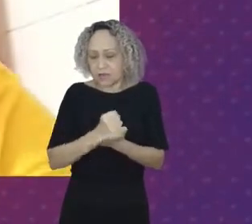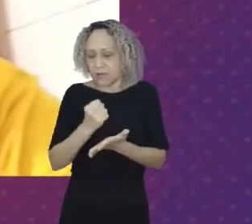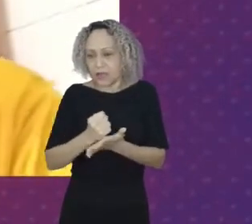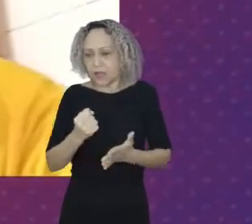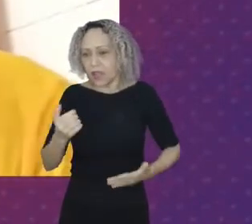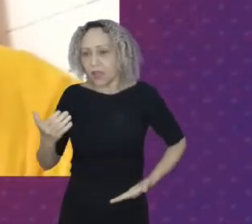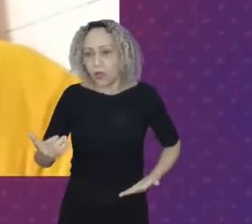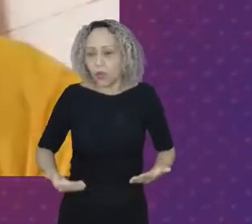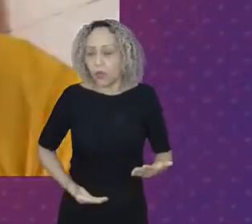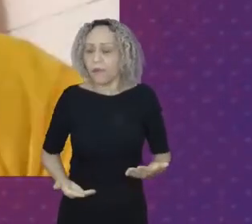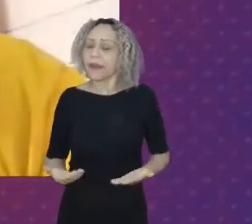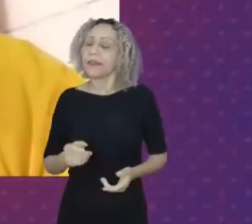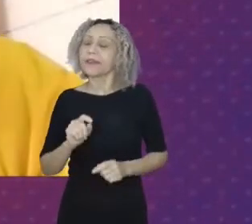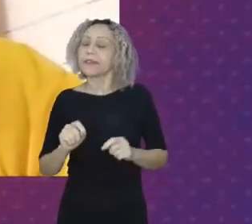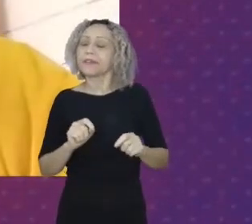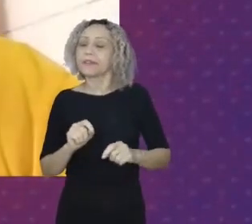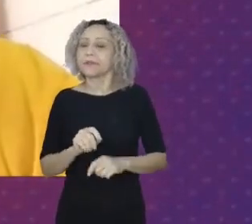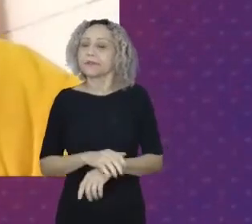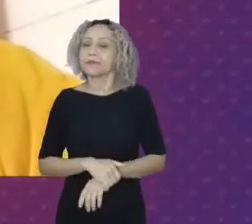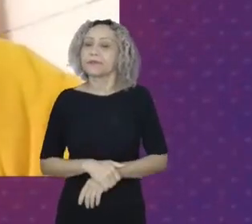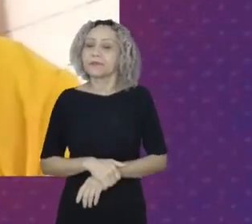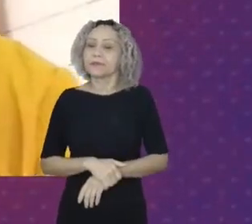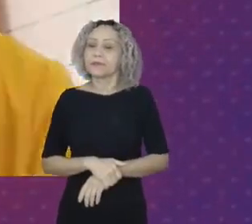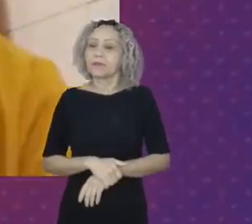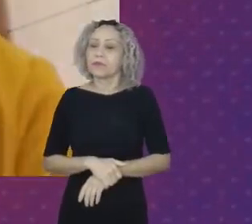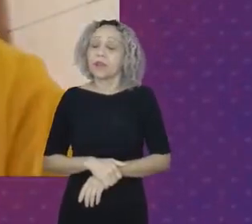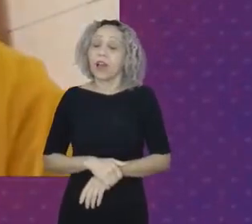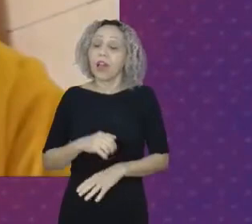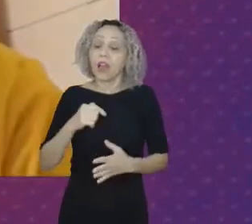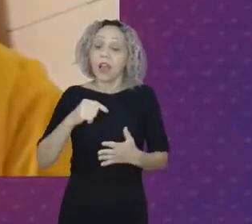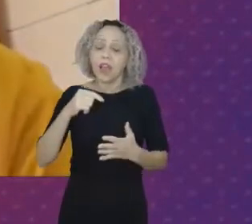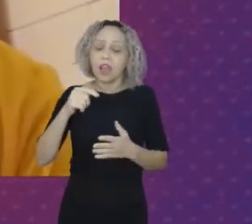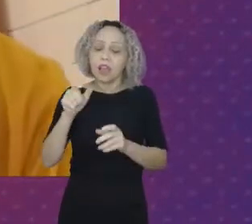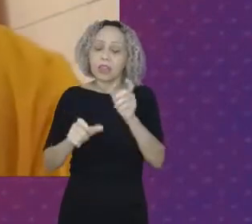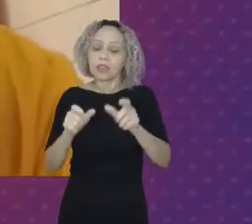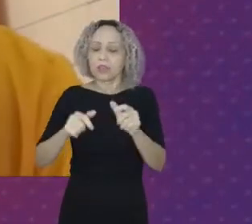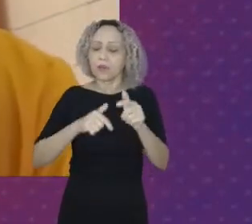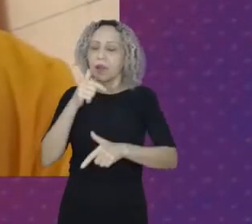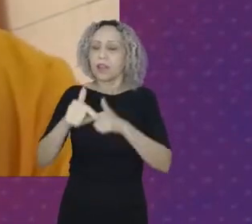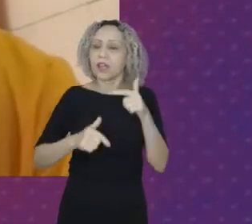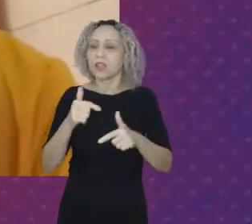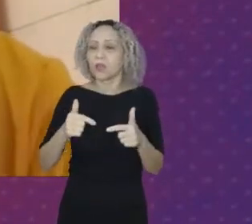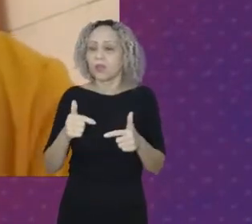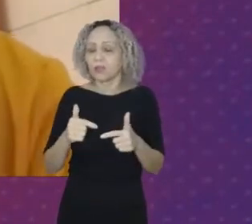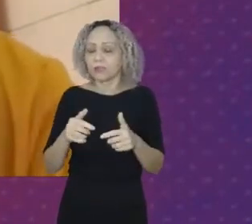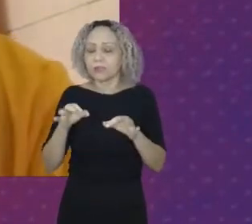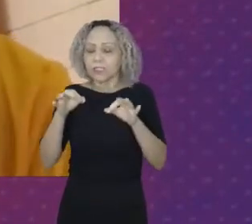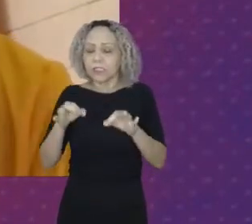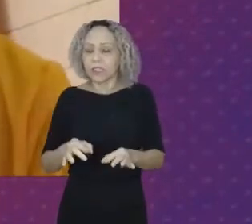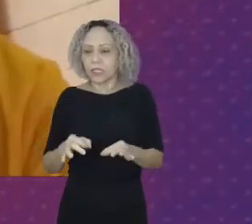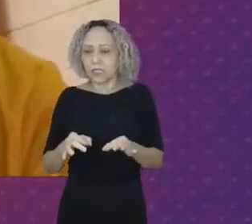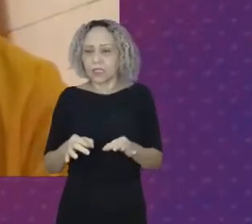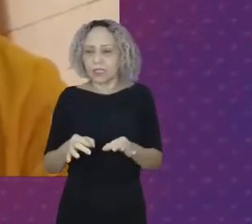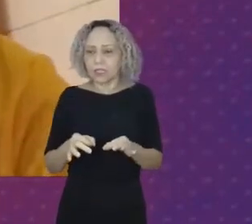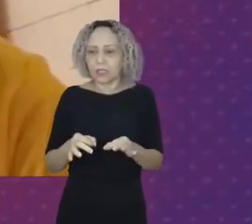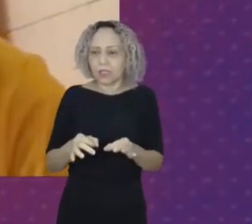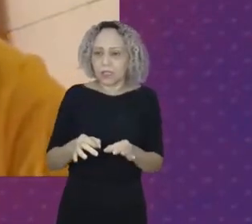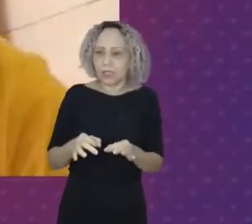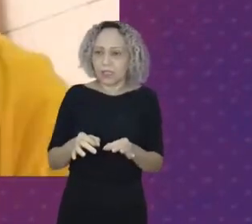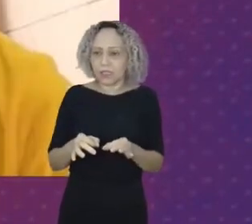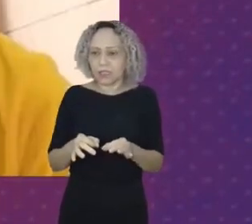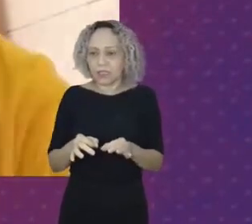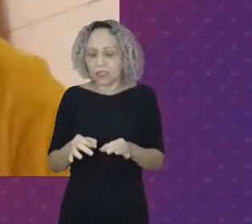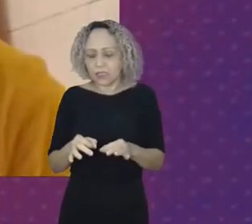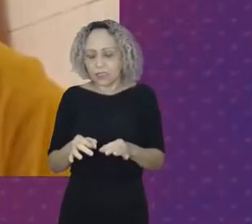assim que se referiam, e que essas trabalhadoras, elas, com certeza, elas iam ter